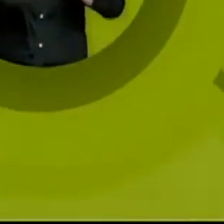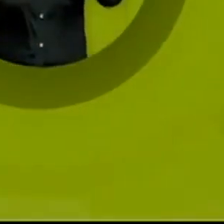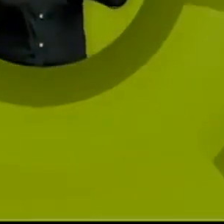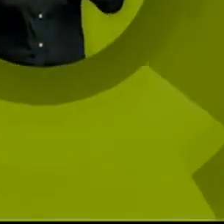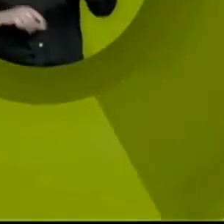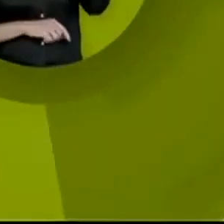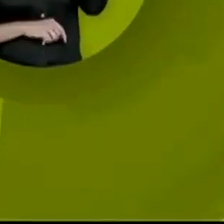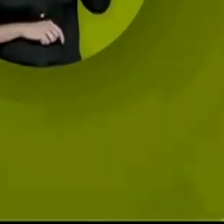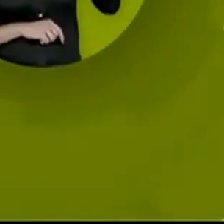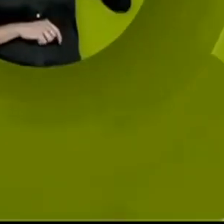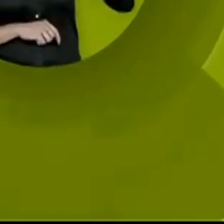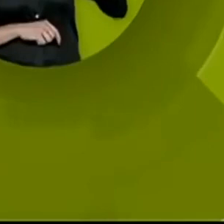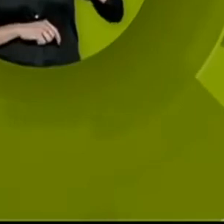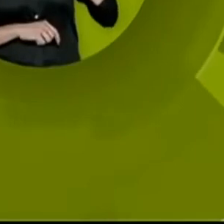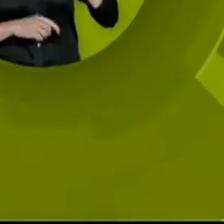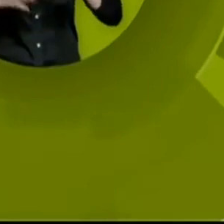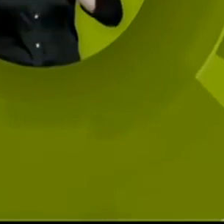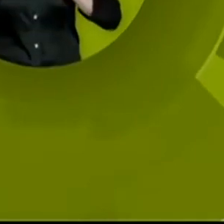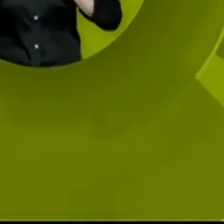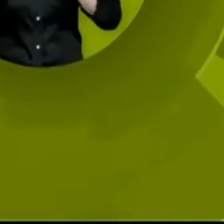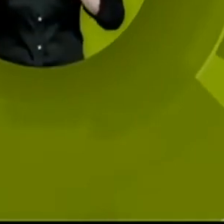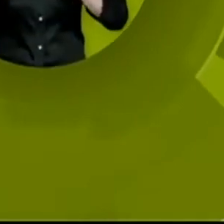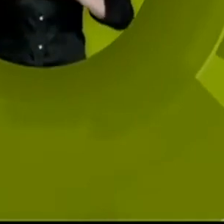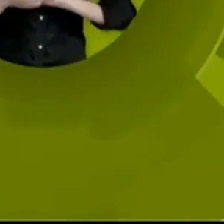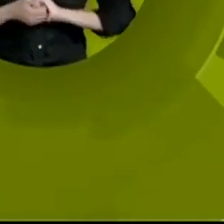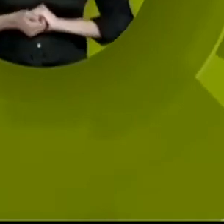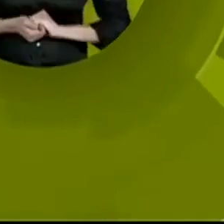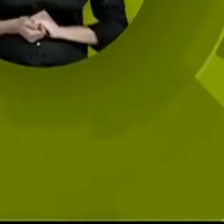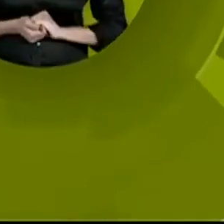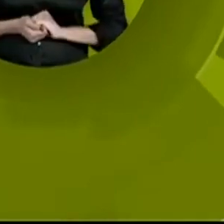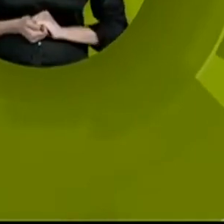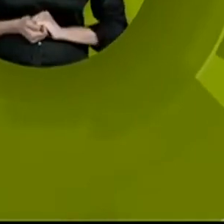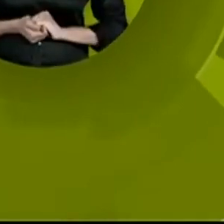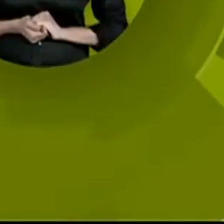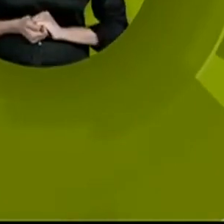O programa a seguir é livre para todos os públicos.